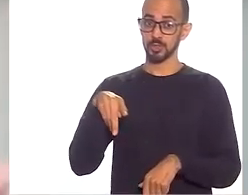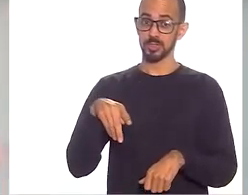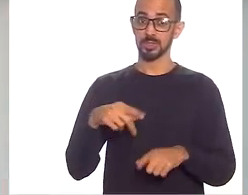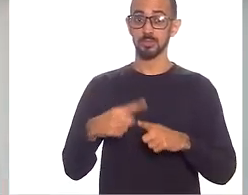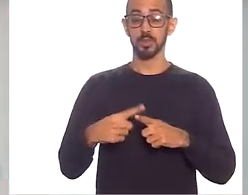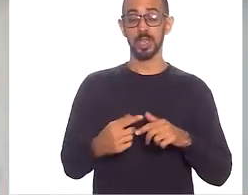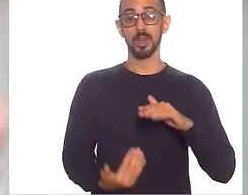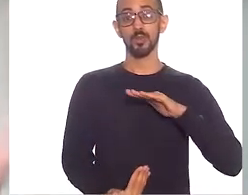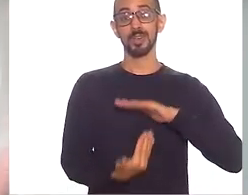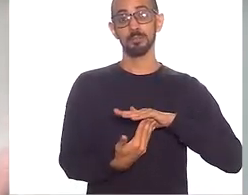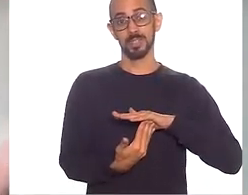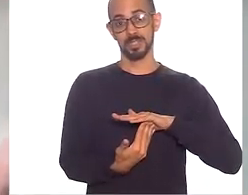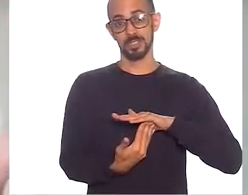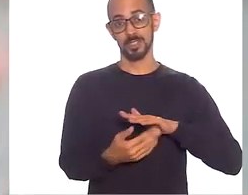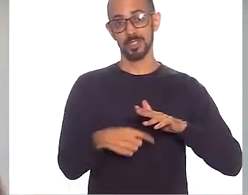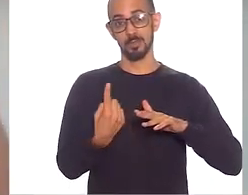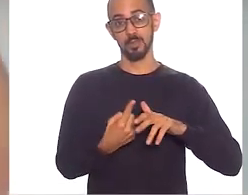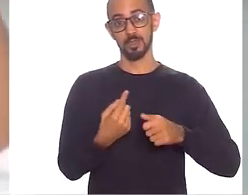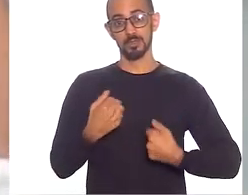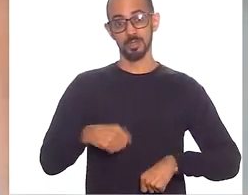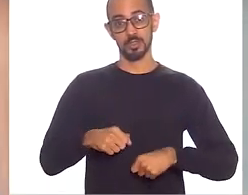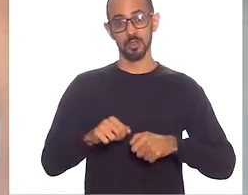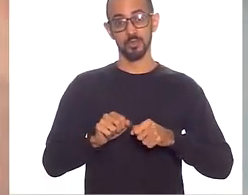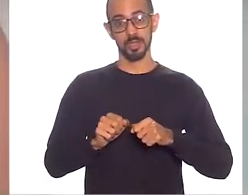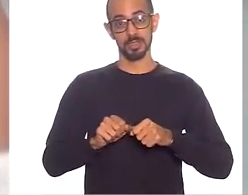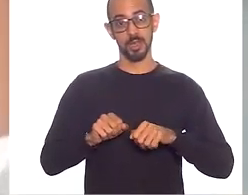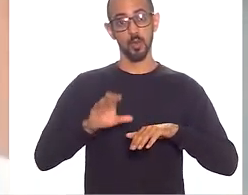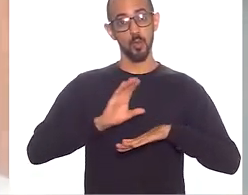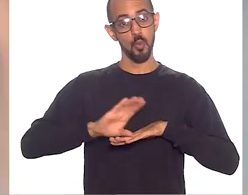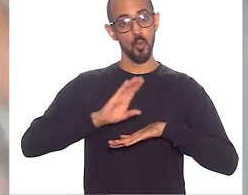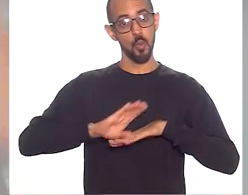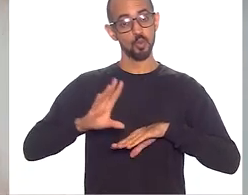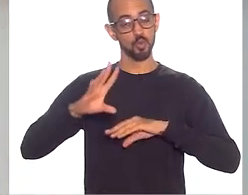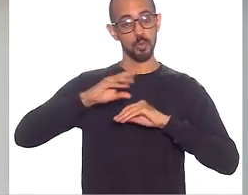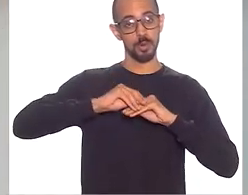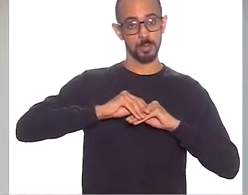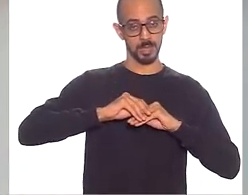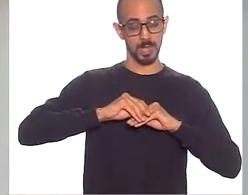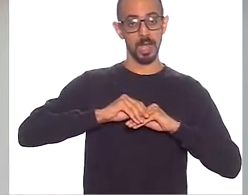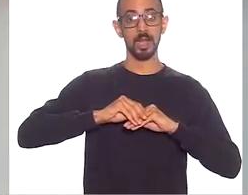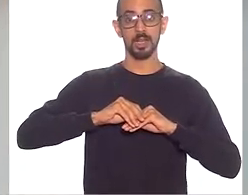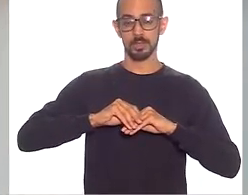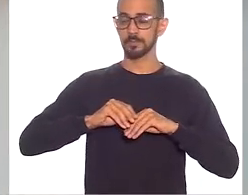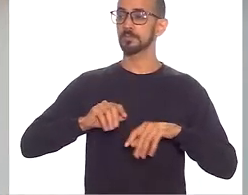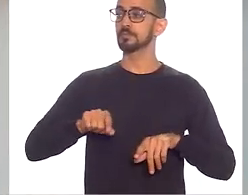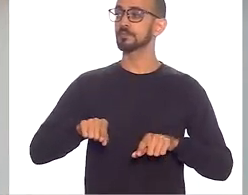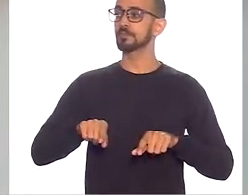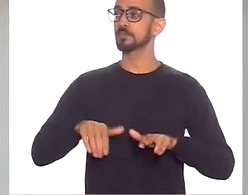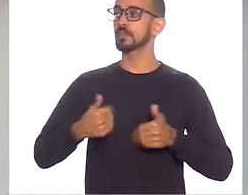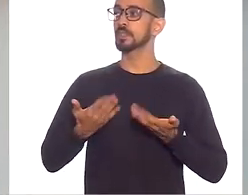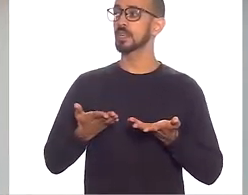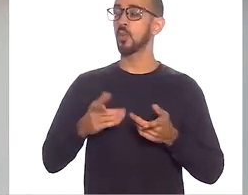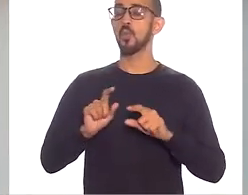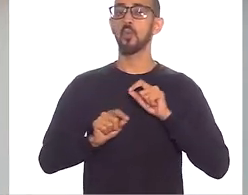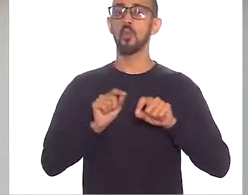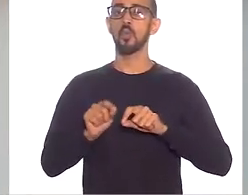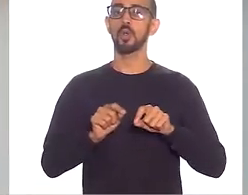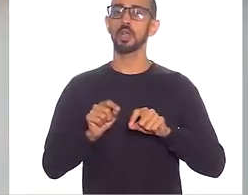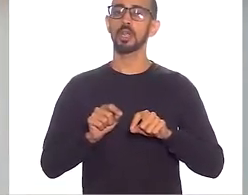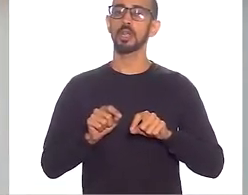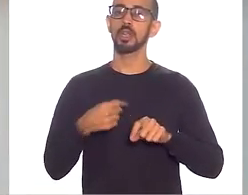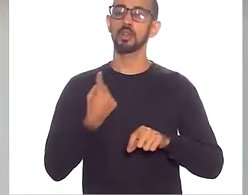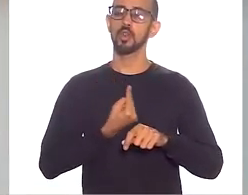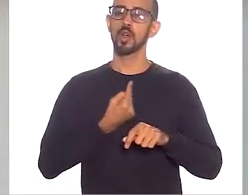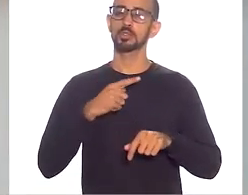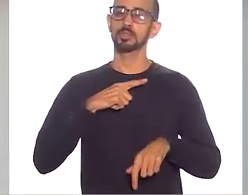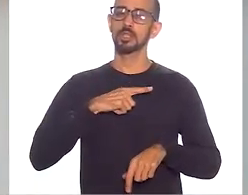cabiam 100 e a gente teve que fazer uma outra captação para acabar com os outros, para complementar o resto do grupo. Então, agora, a gente